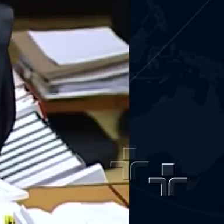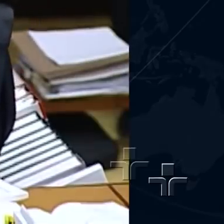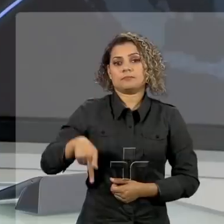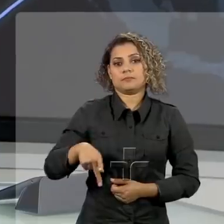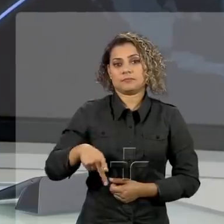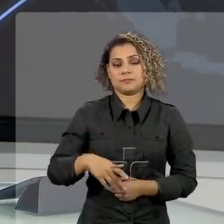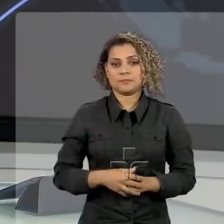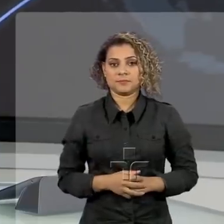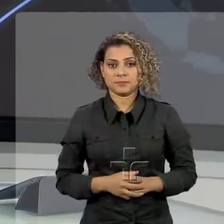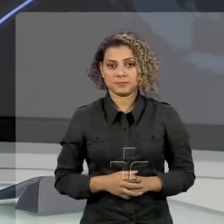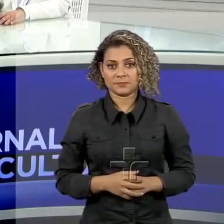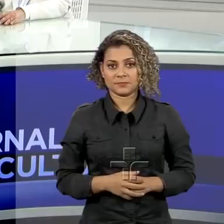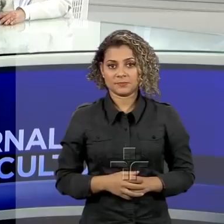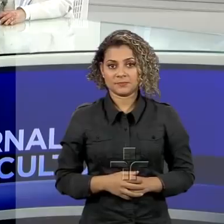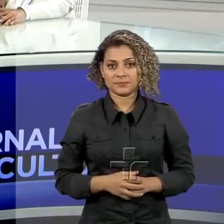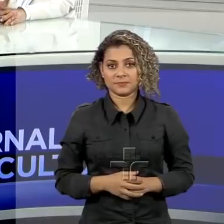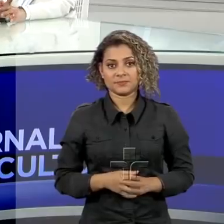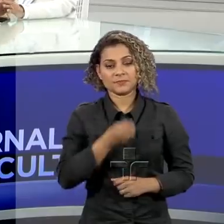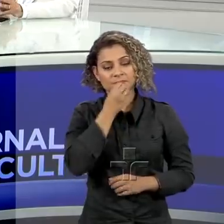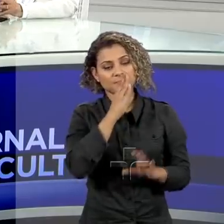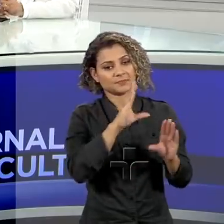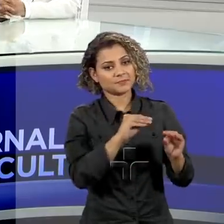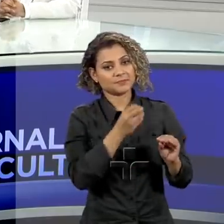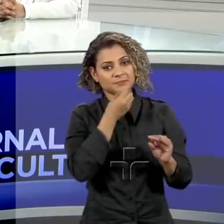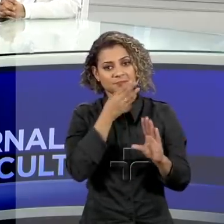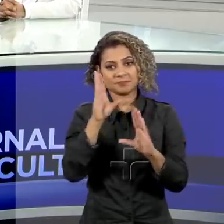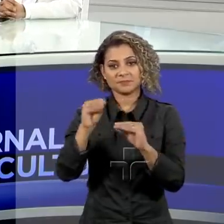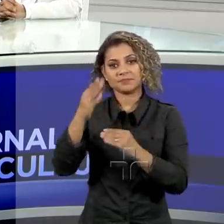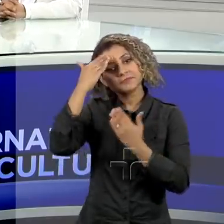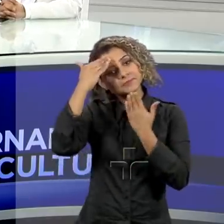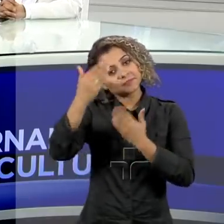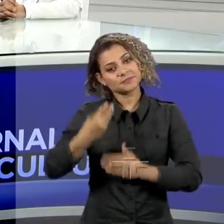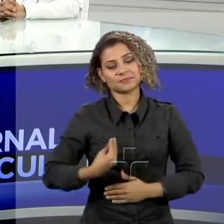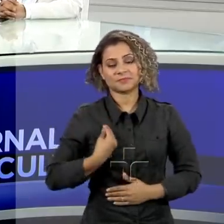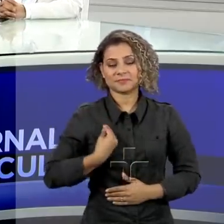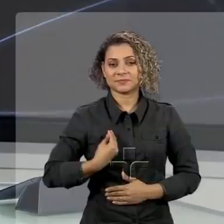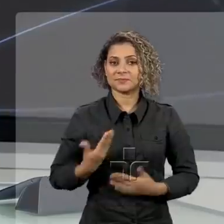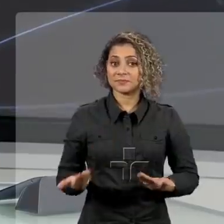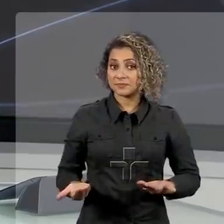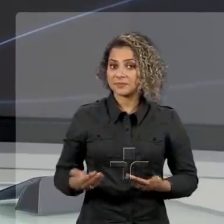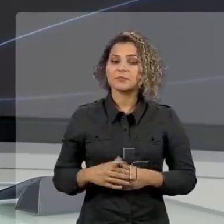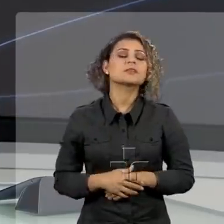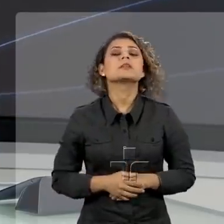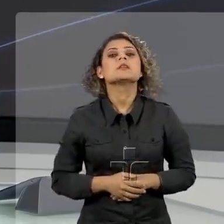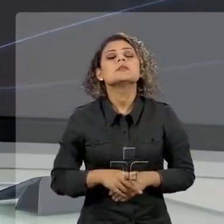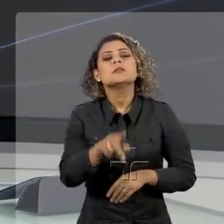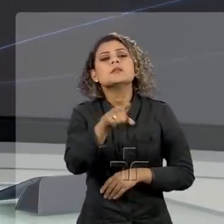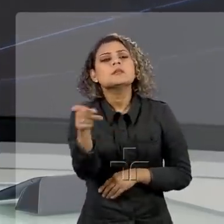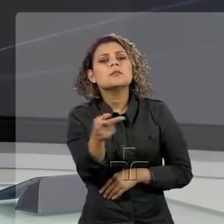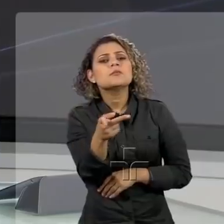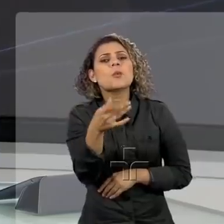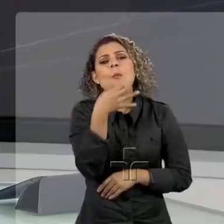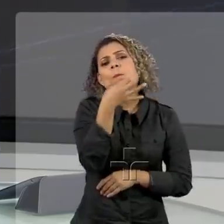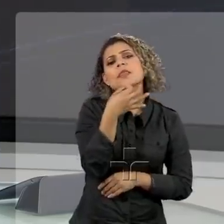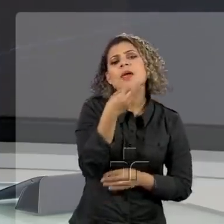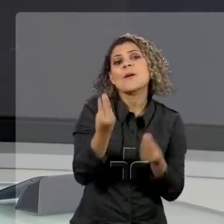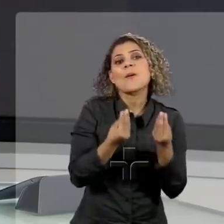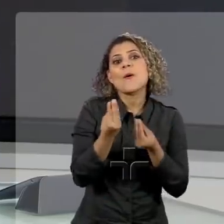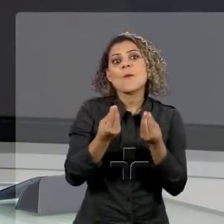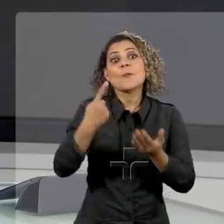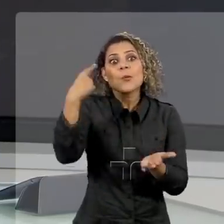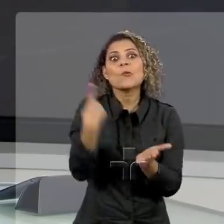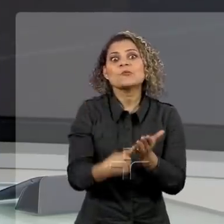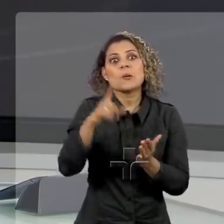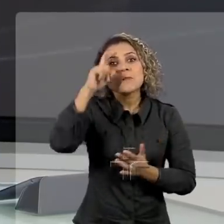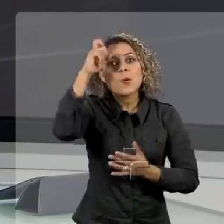corte. Boa noite, Pfeiffer, Pondé, obrigado pela presença. Bom, qual é a impressão inicial de vocês após a